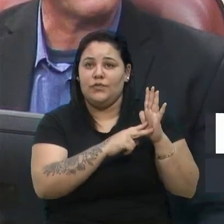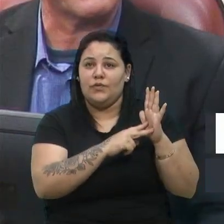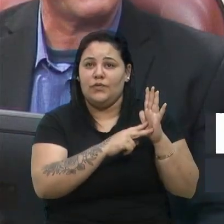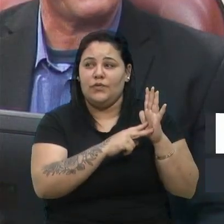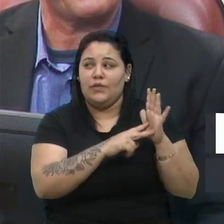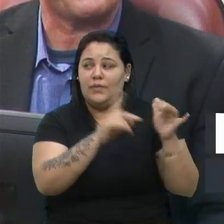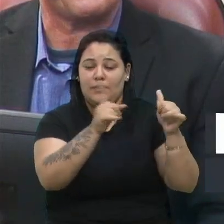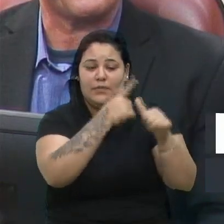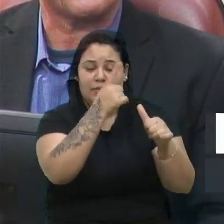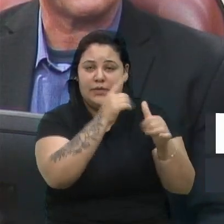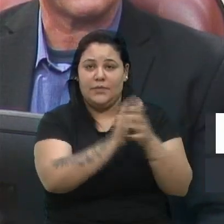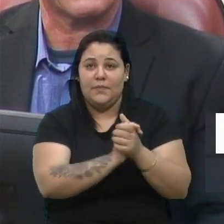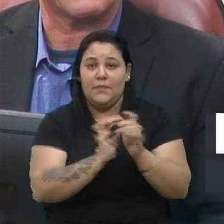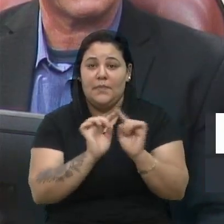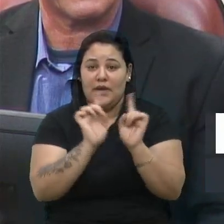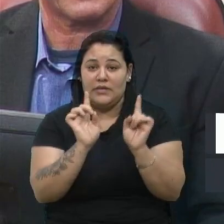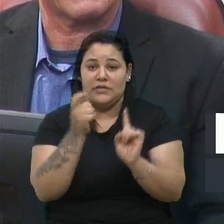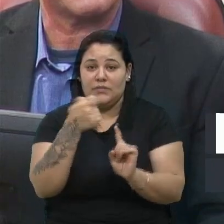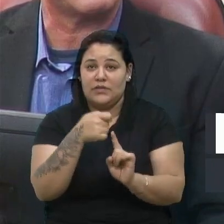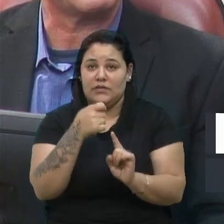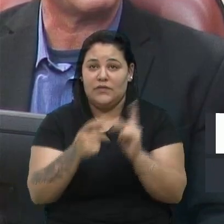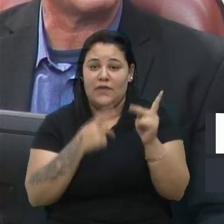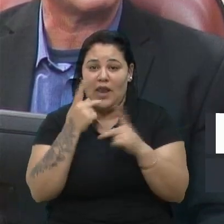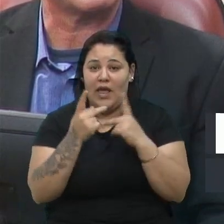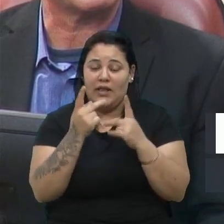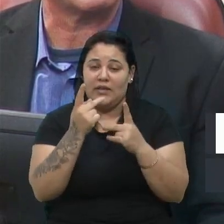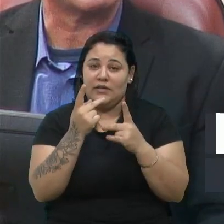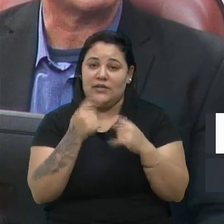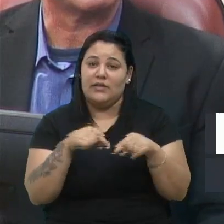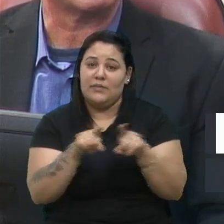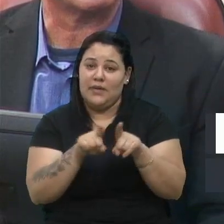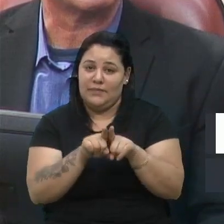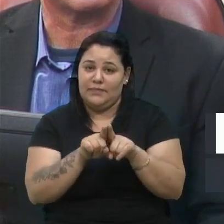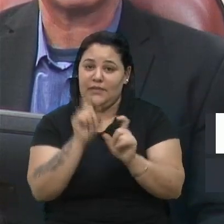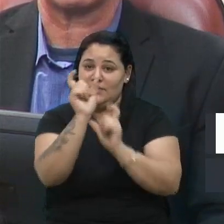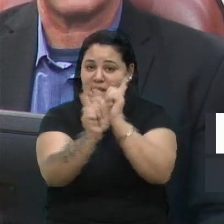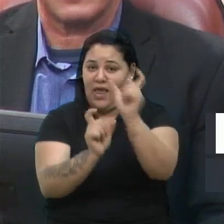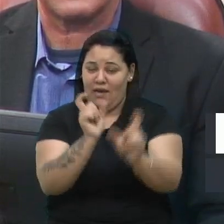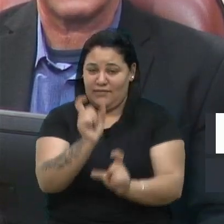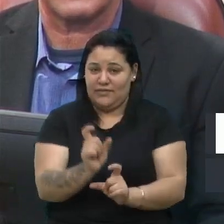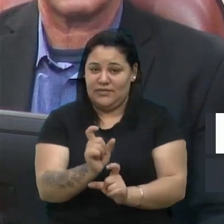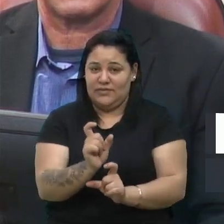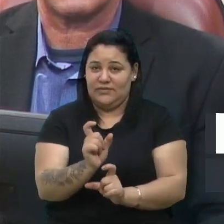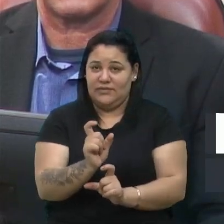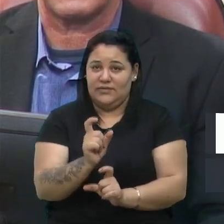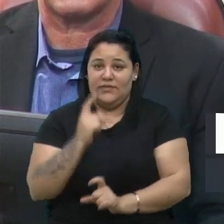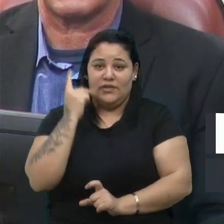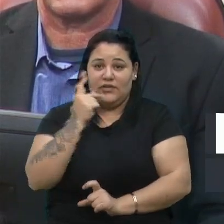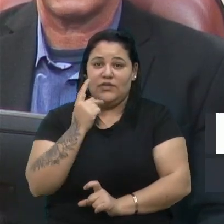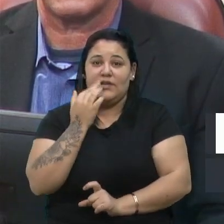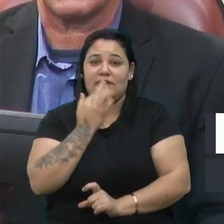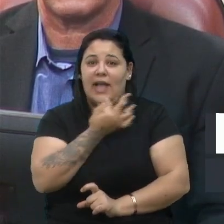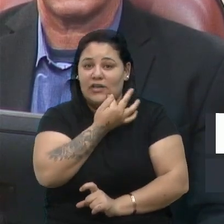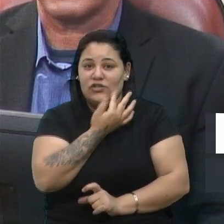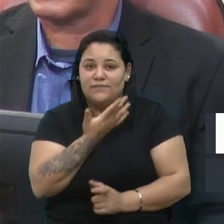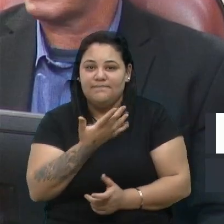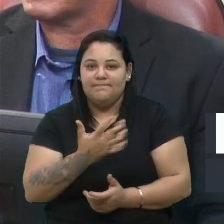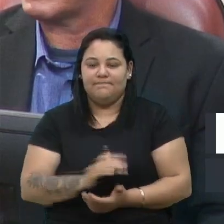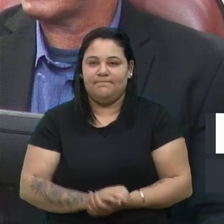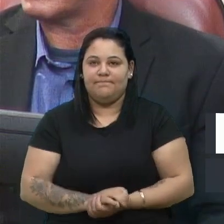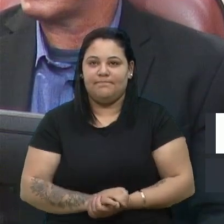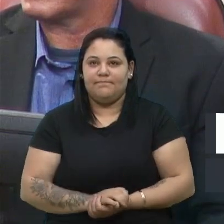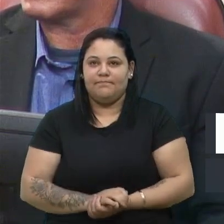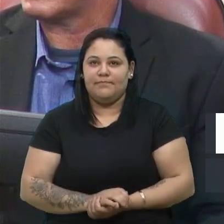deixar de falar depois de todos os comentários. Bom, pelas palavras aqui da vereadora Tati, eu fui até uma